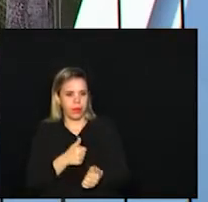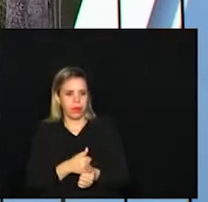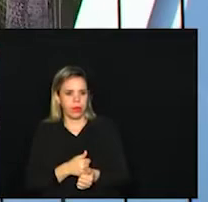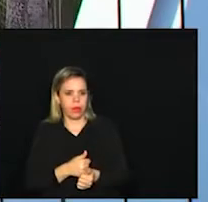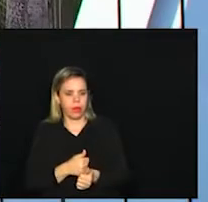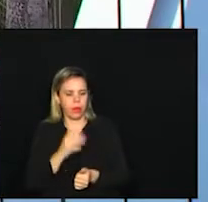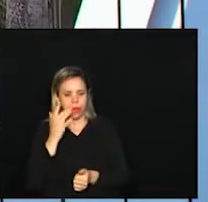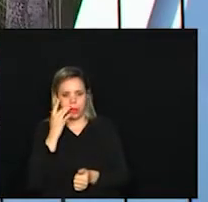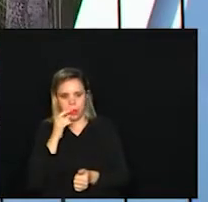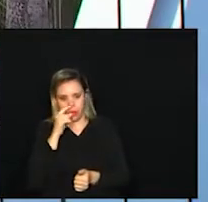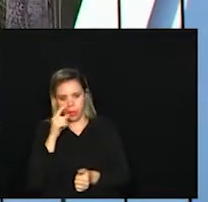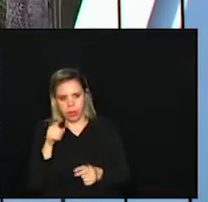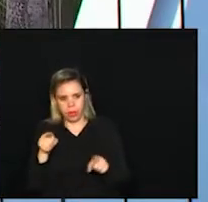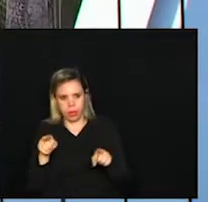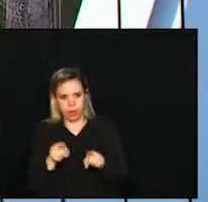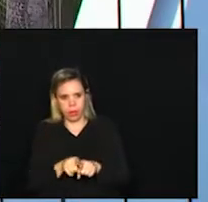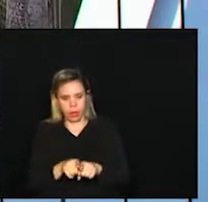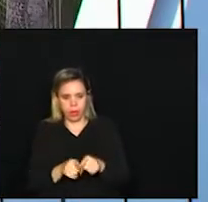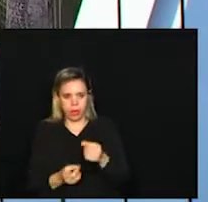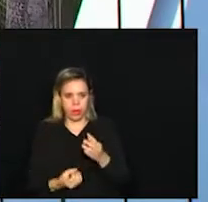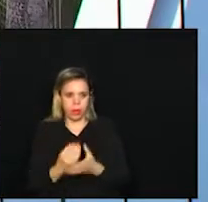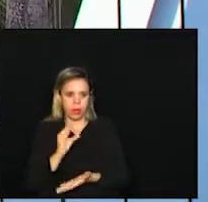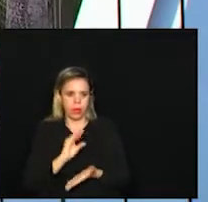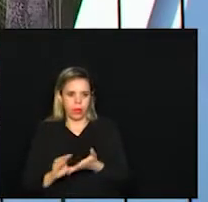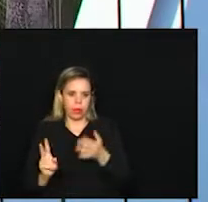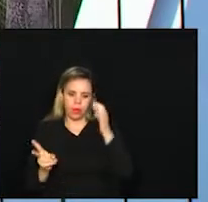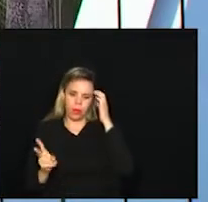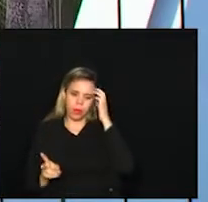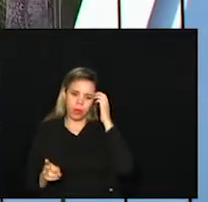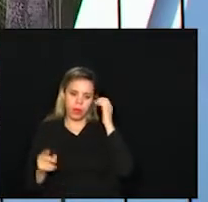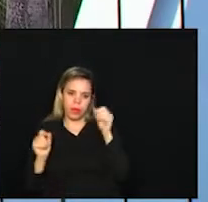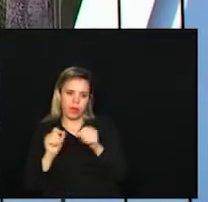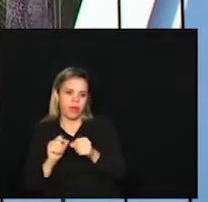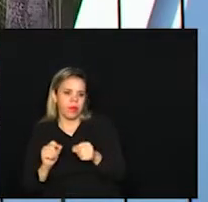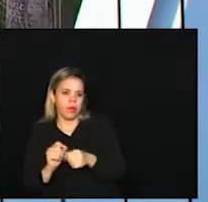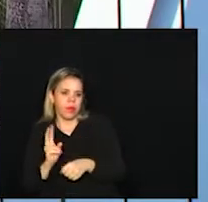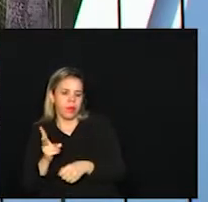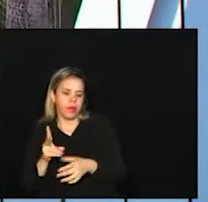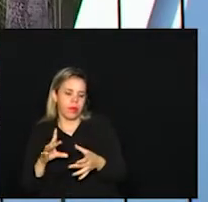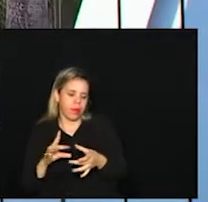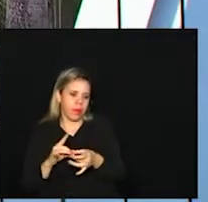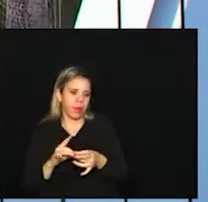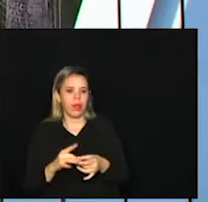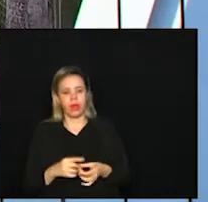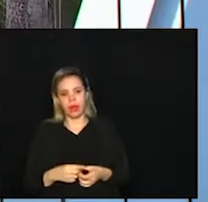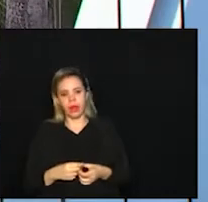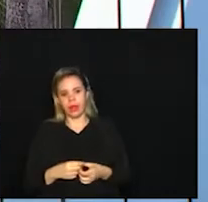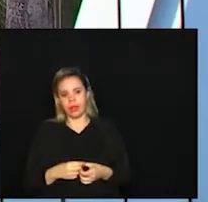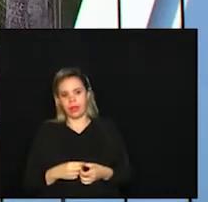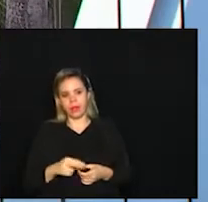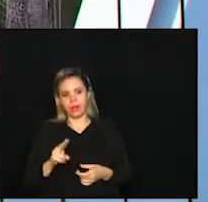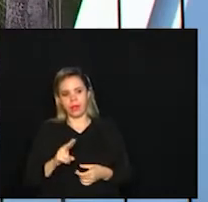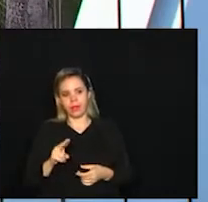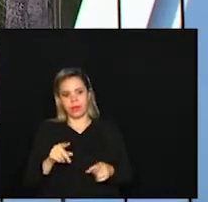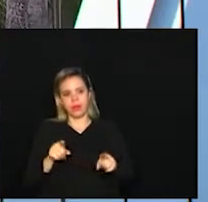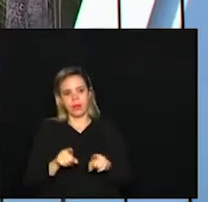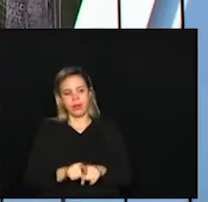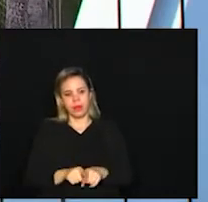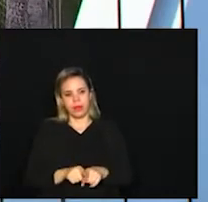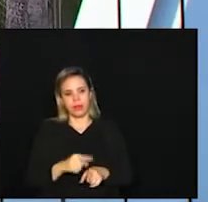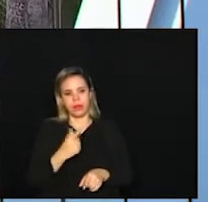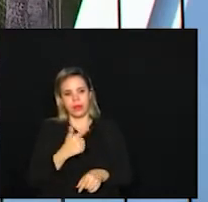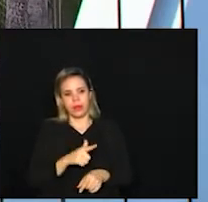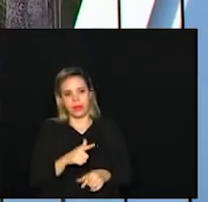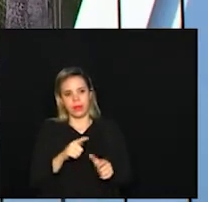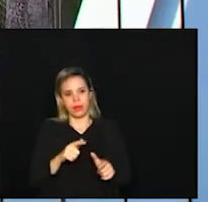com o distrito do Ouro Verde para que a os investimentos feitos ali possam ser também servir também a